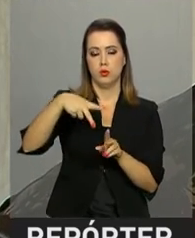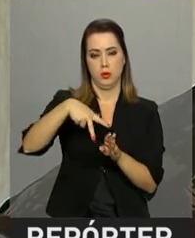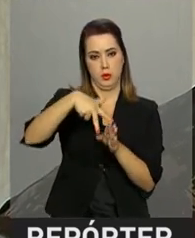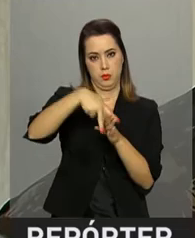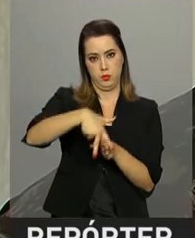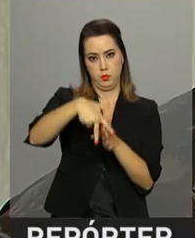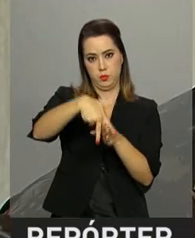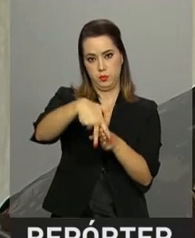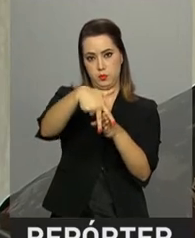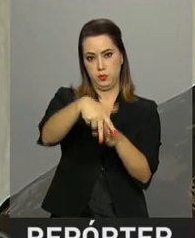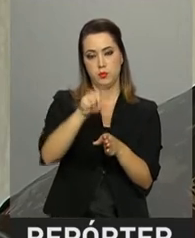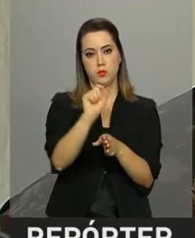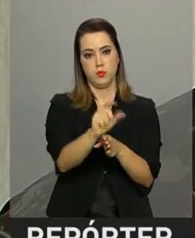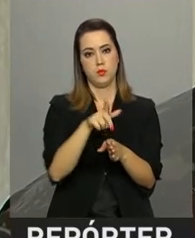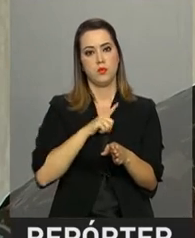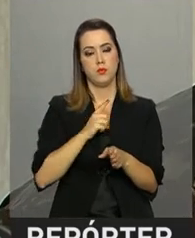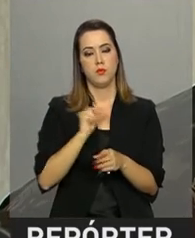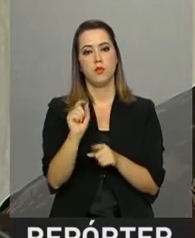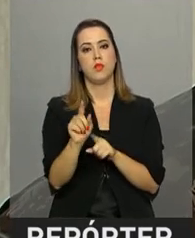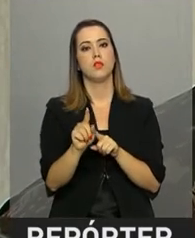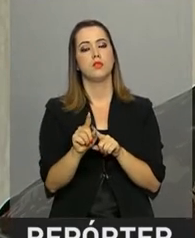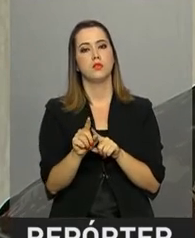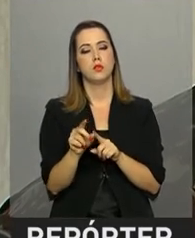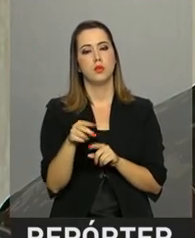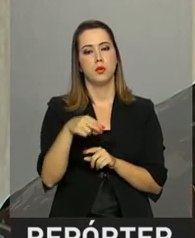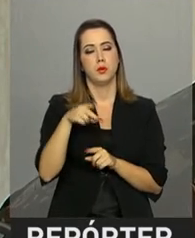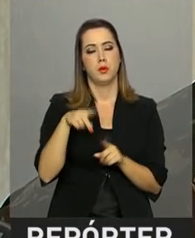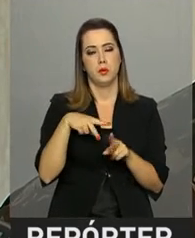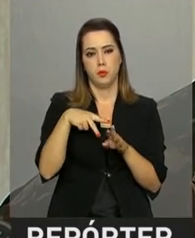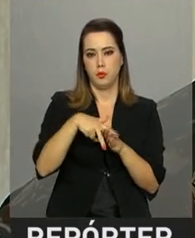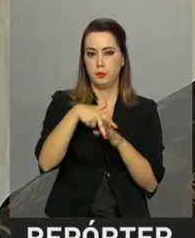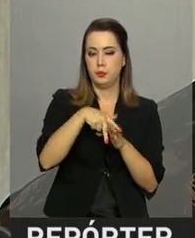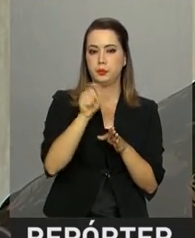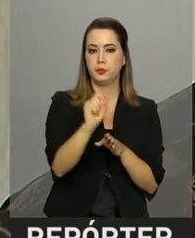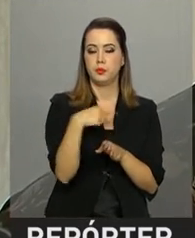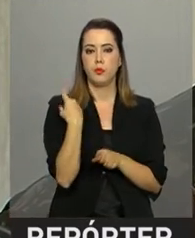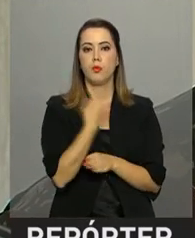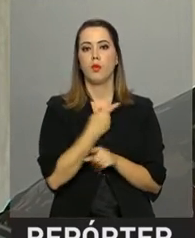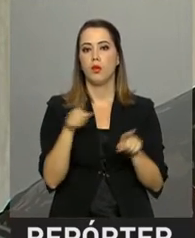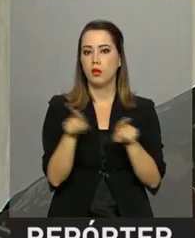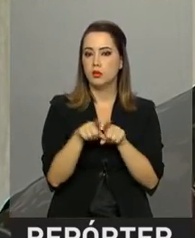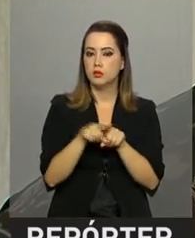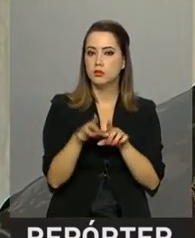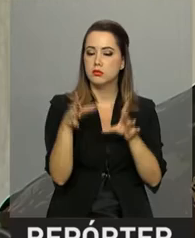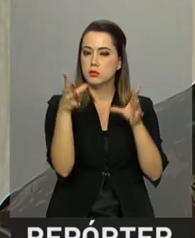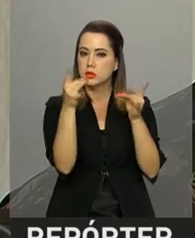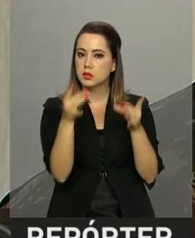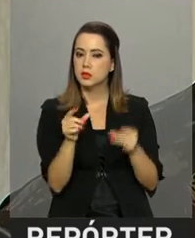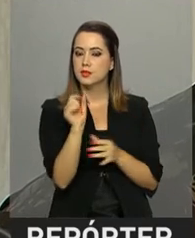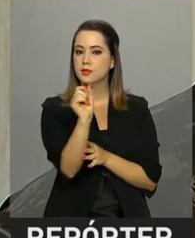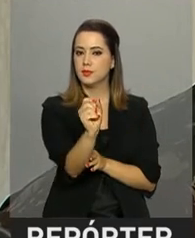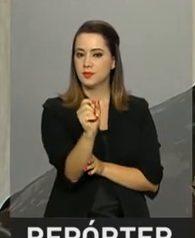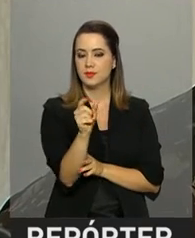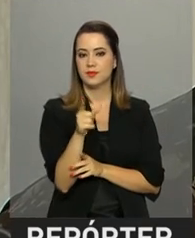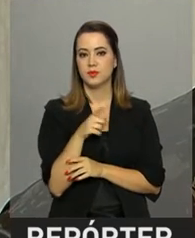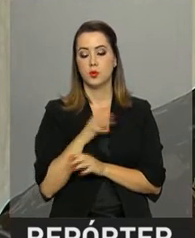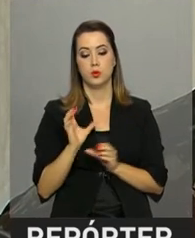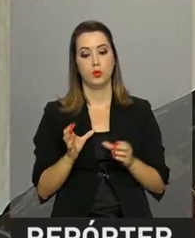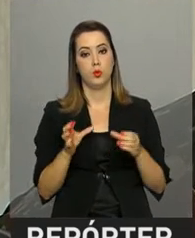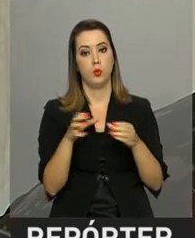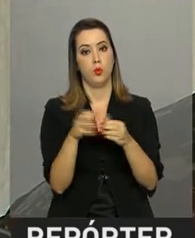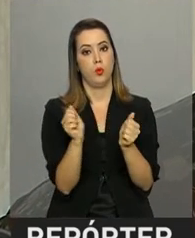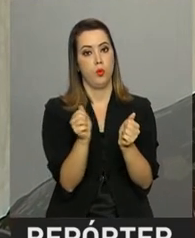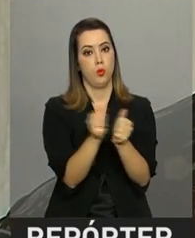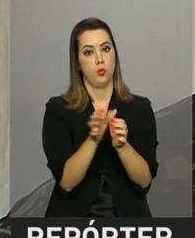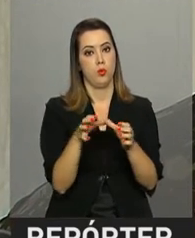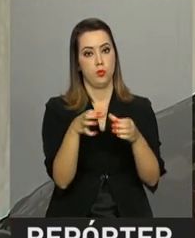que realizará o desfile montado, hipomóvel, como nós chamamos, e também o destaque por conta do grupamento do Batalhão